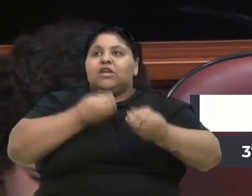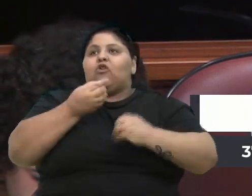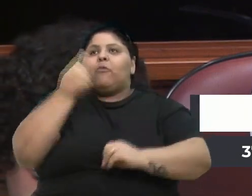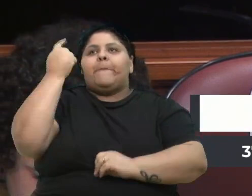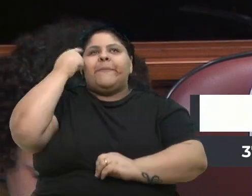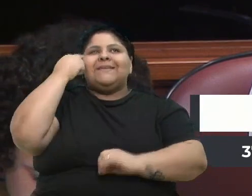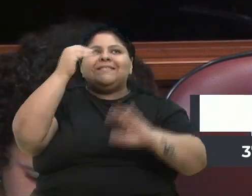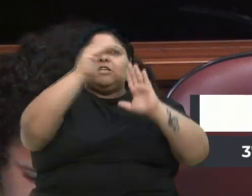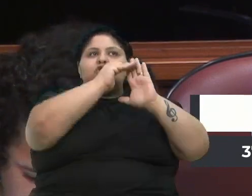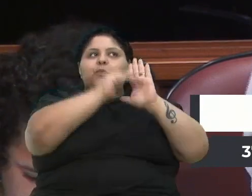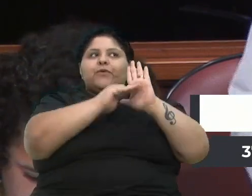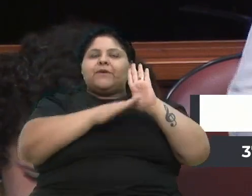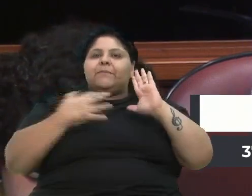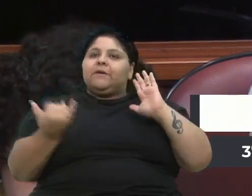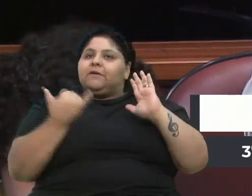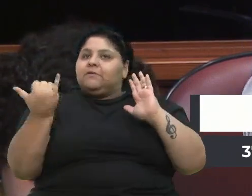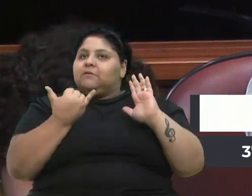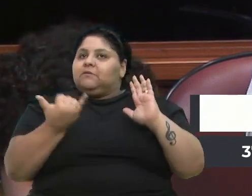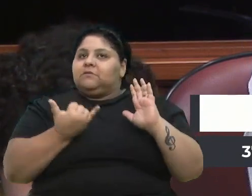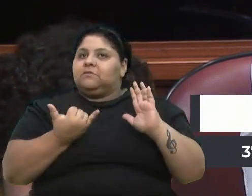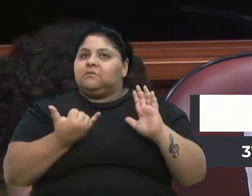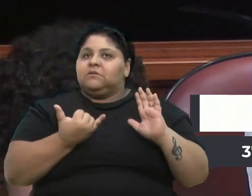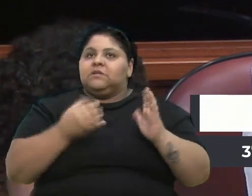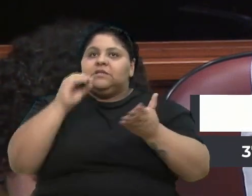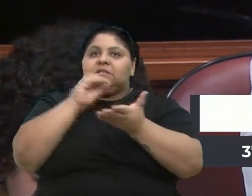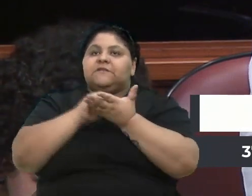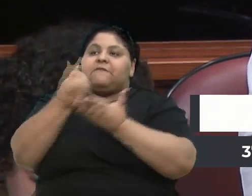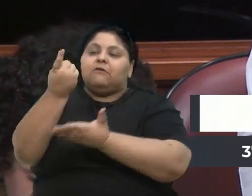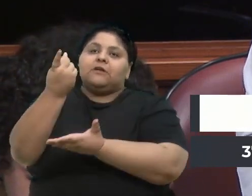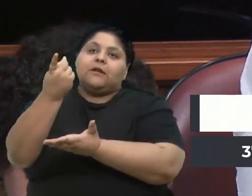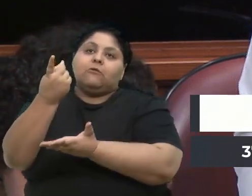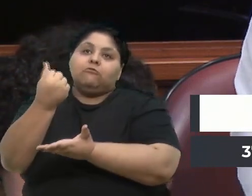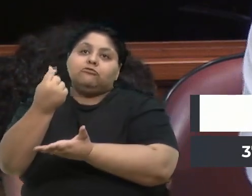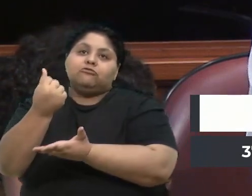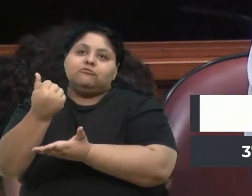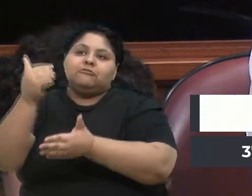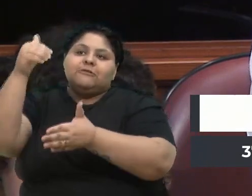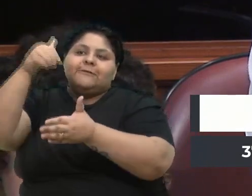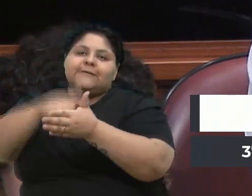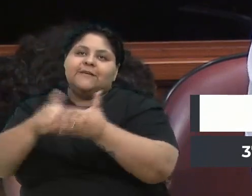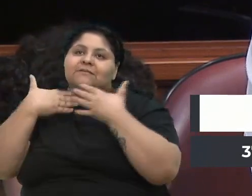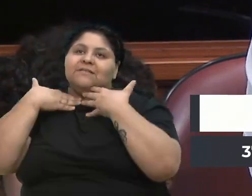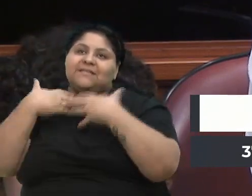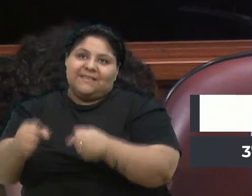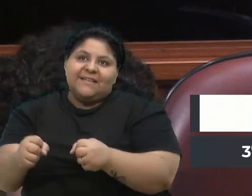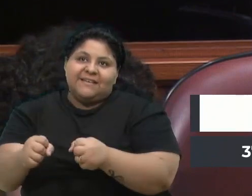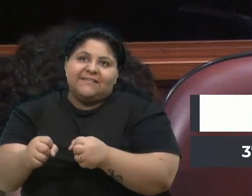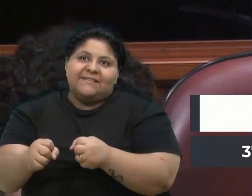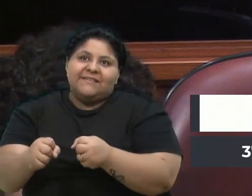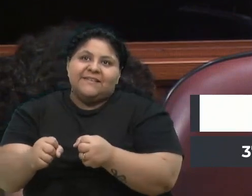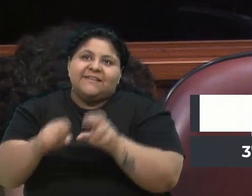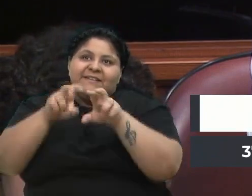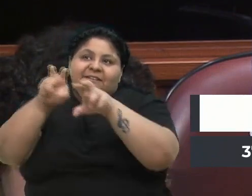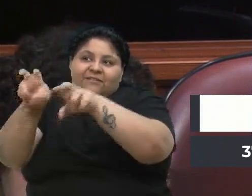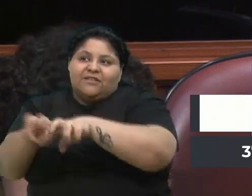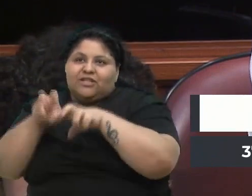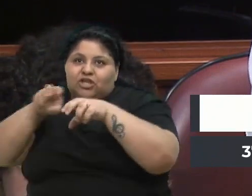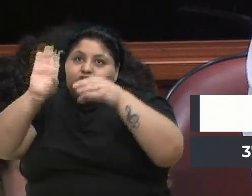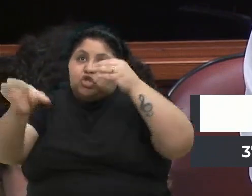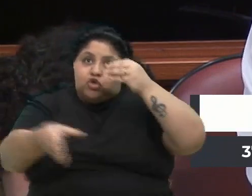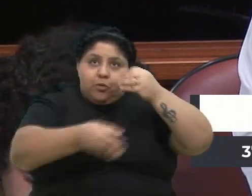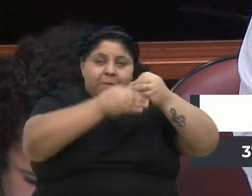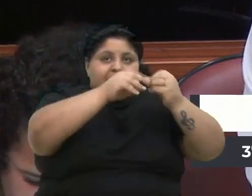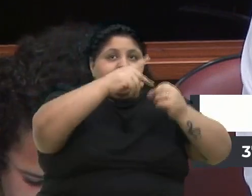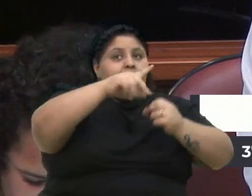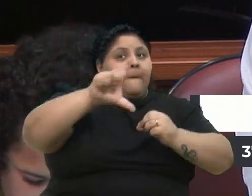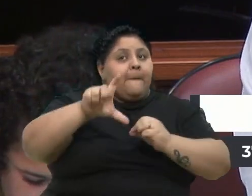programa tão importante sem ter recurso na Secretaria de Agricultura. Então, somado a esse PL, nós precisamos de uma